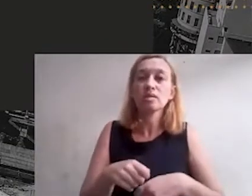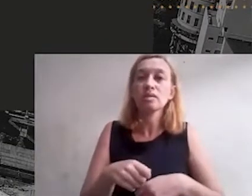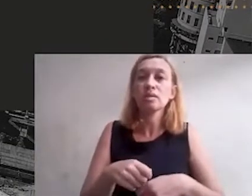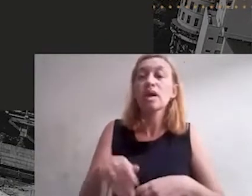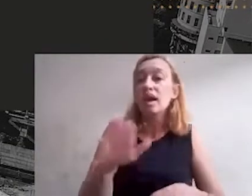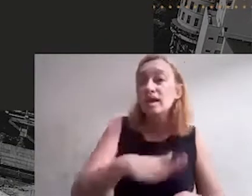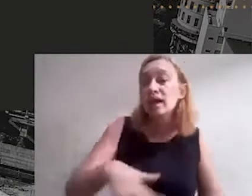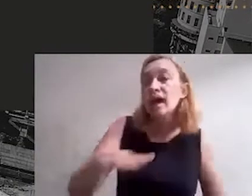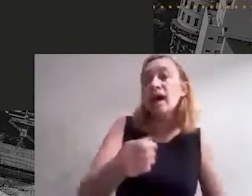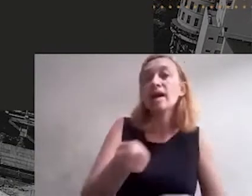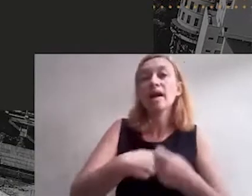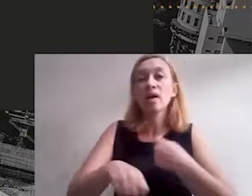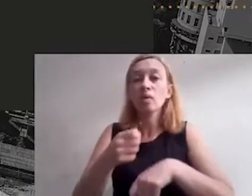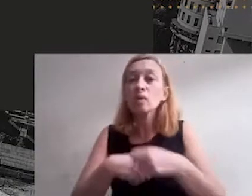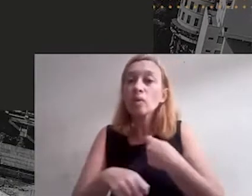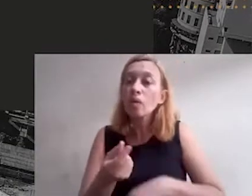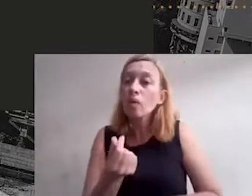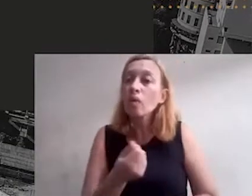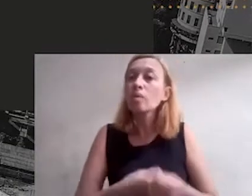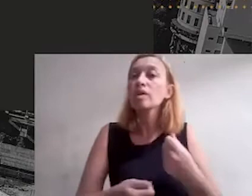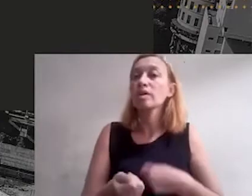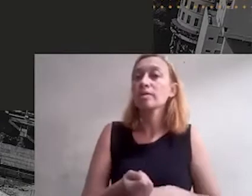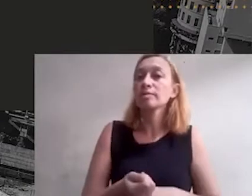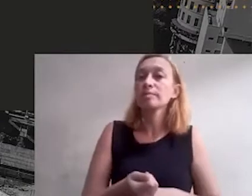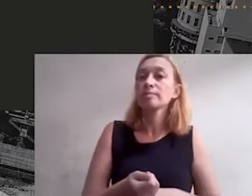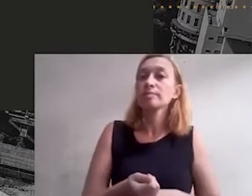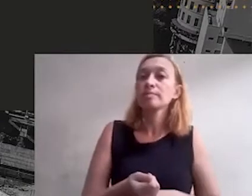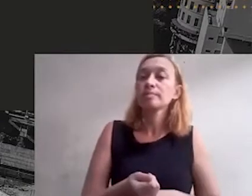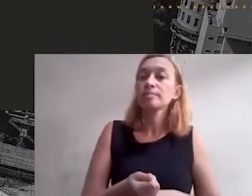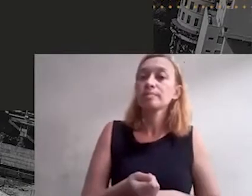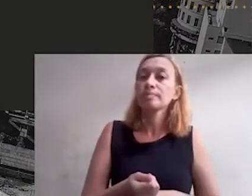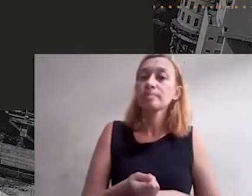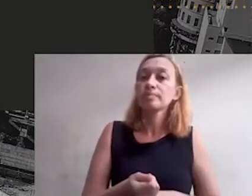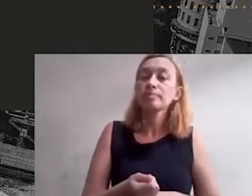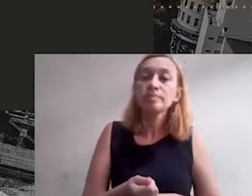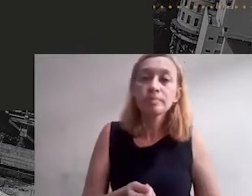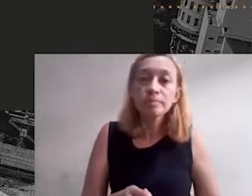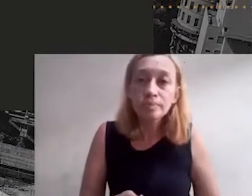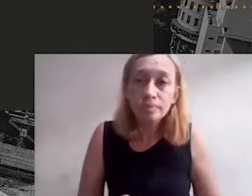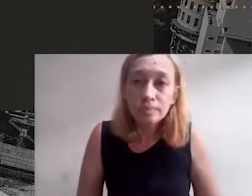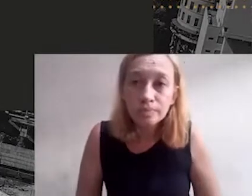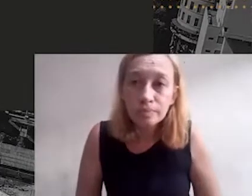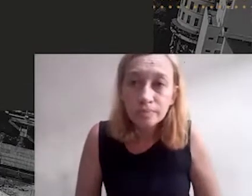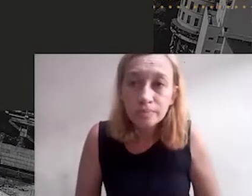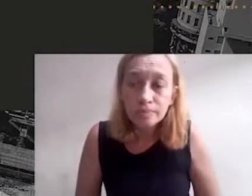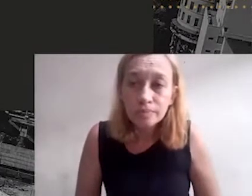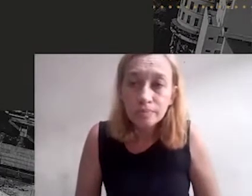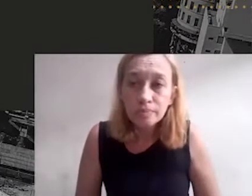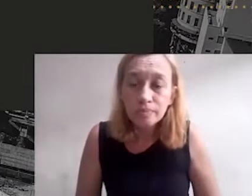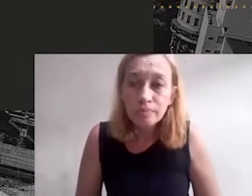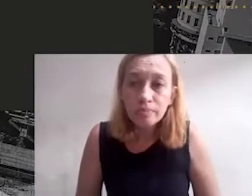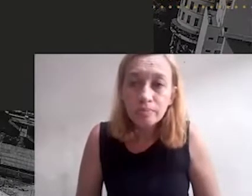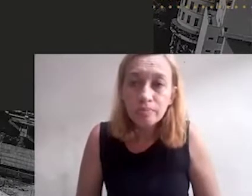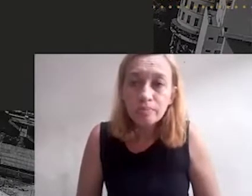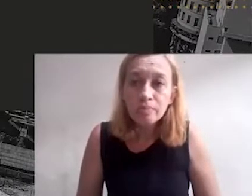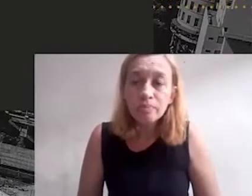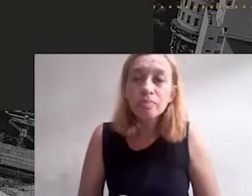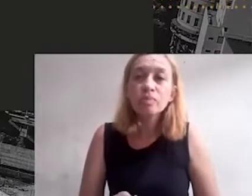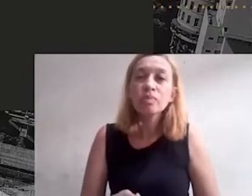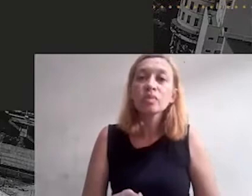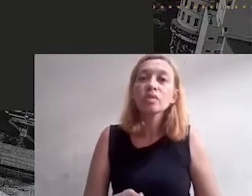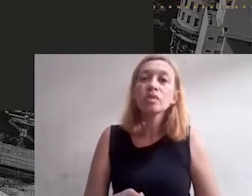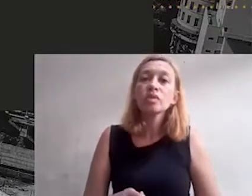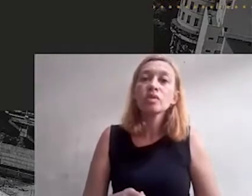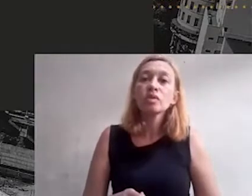exportação, que move, né, um quarto do nosso PIB, depende de chuva. E a chuva depende